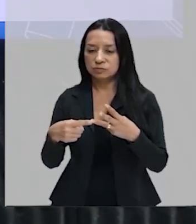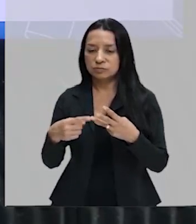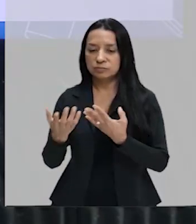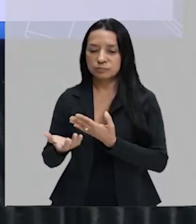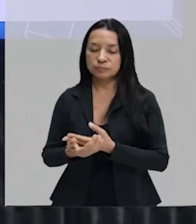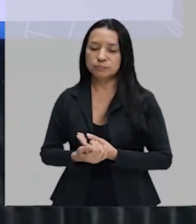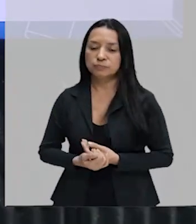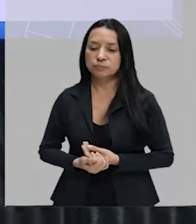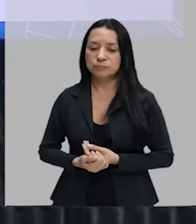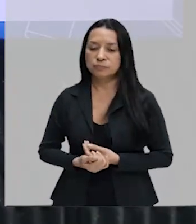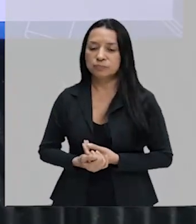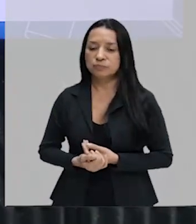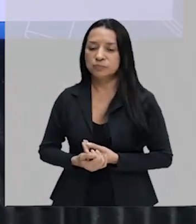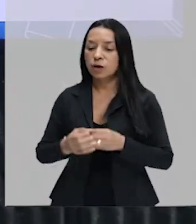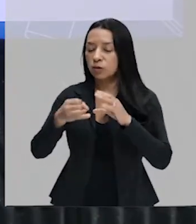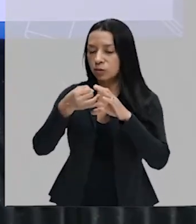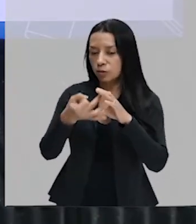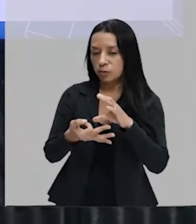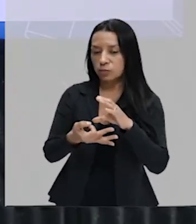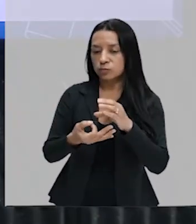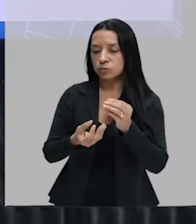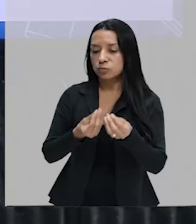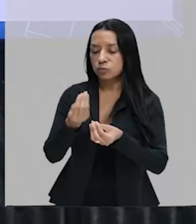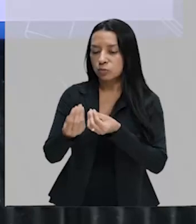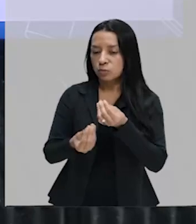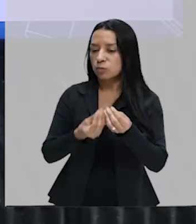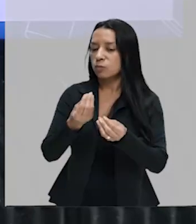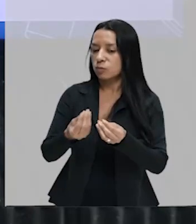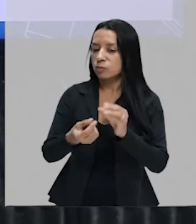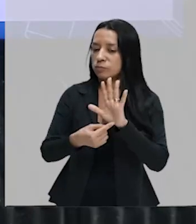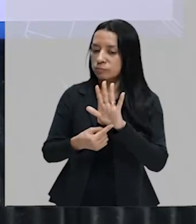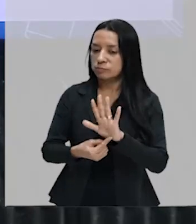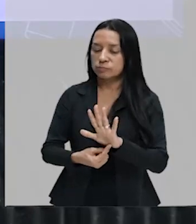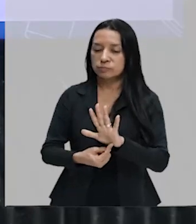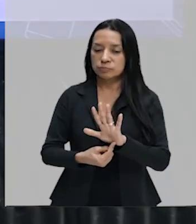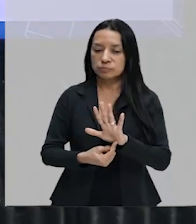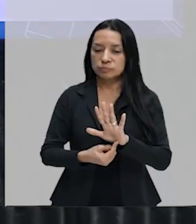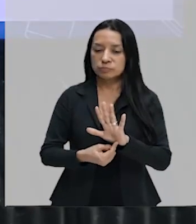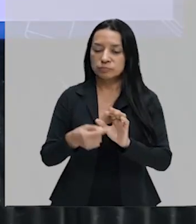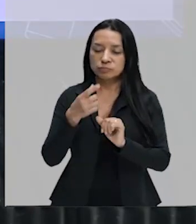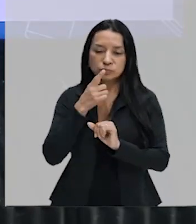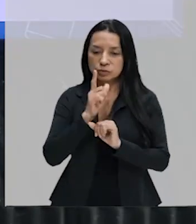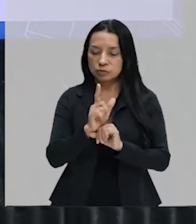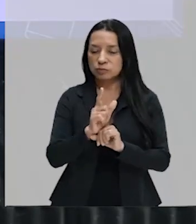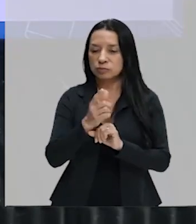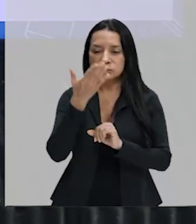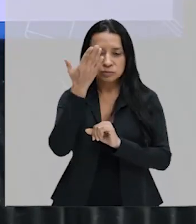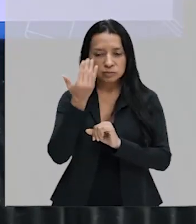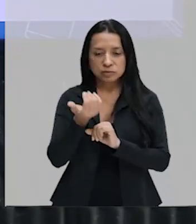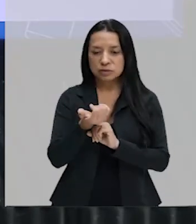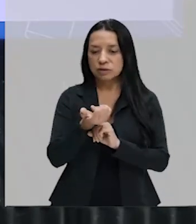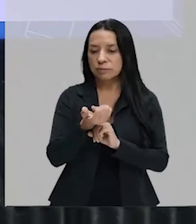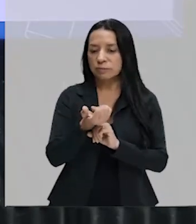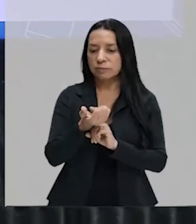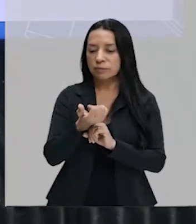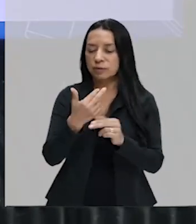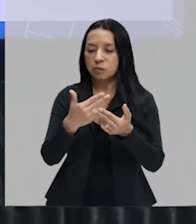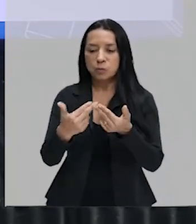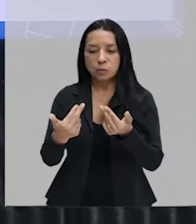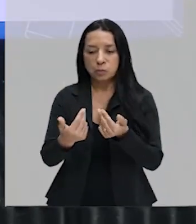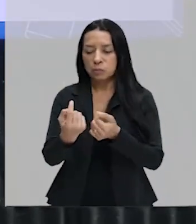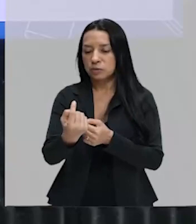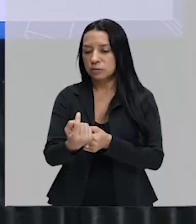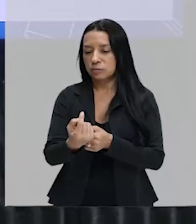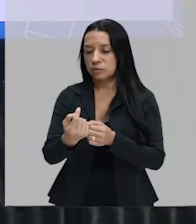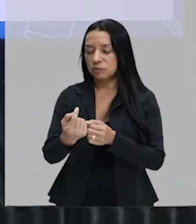Portanto, esse conjunto aqui, da forma como ele foi posto, eu não consigo identificar nenhum elemento pertencendo a